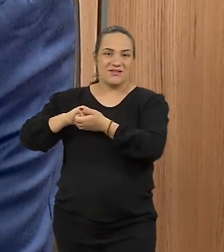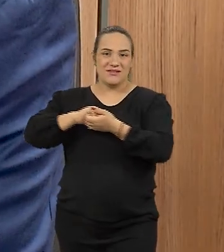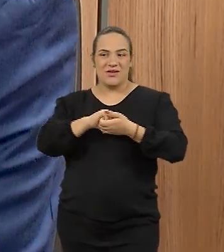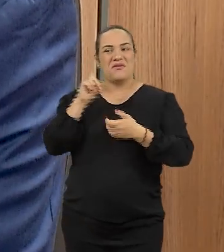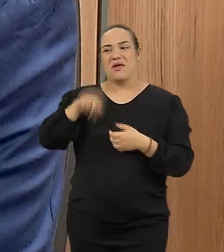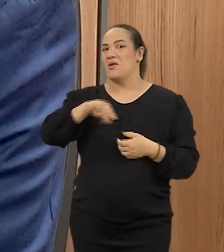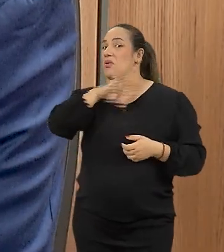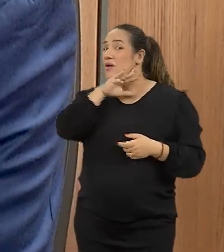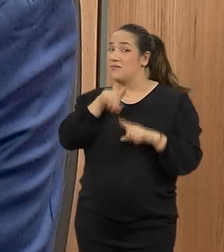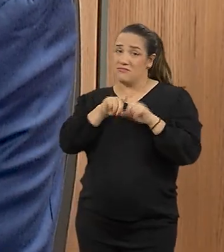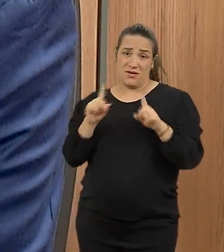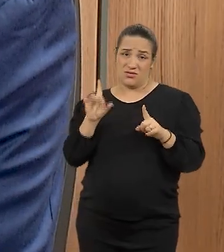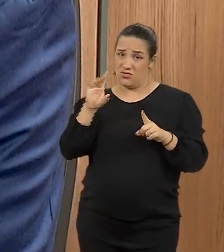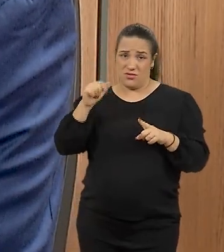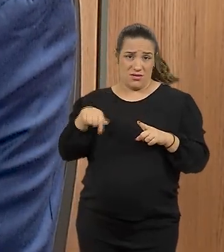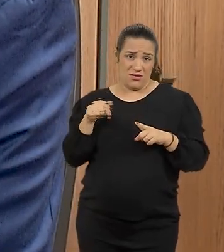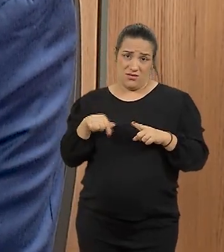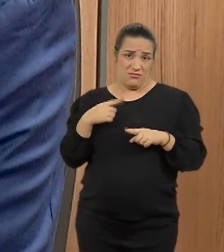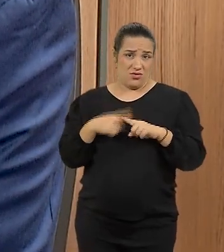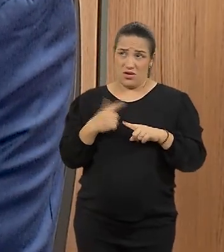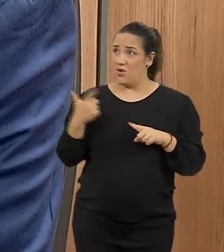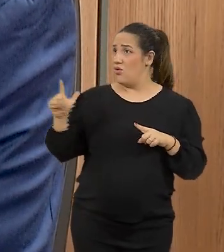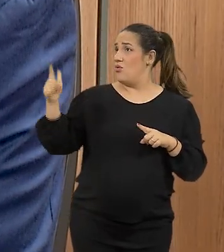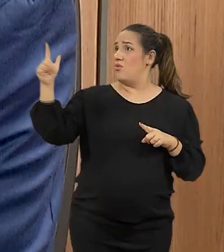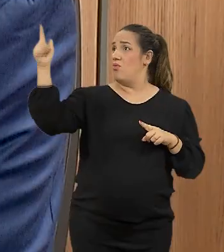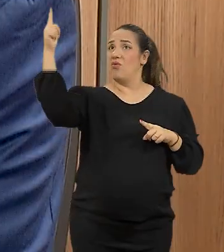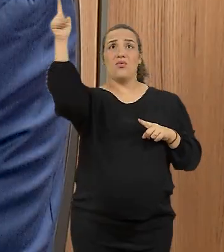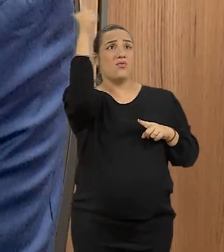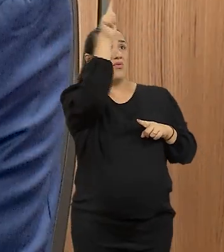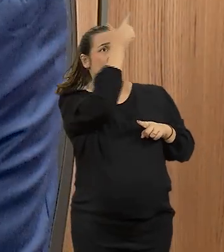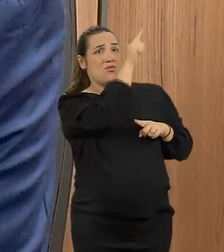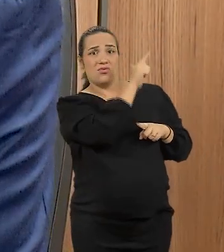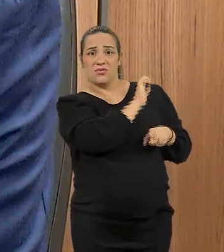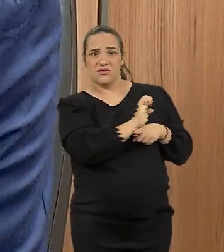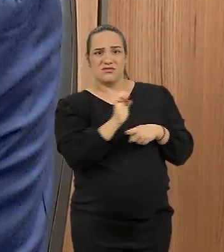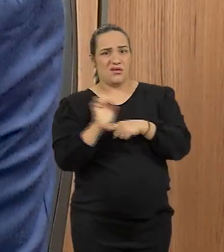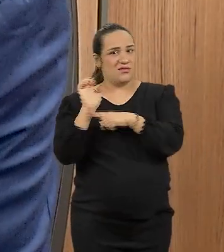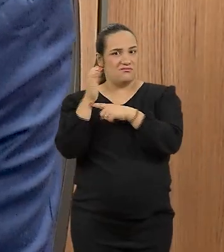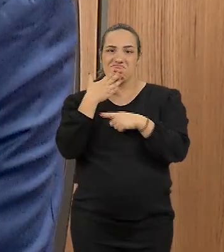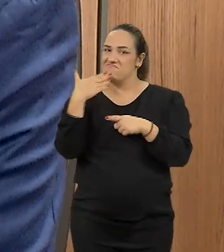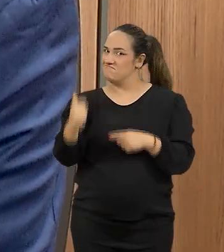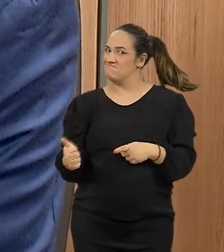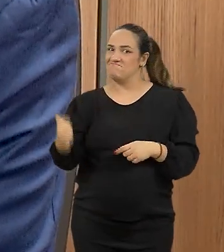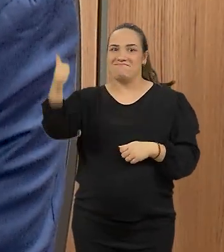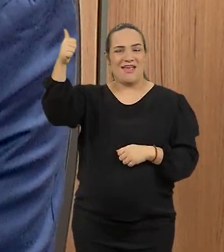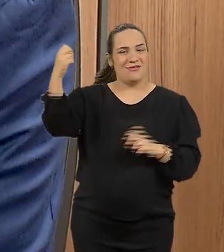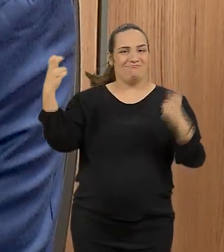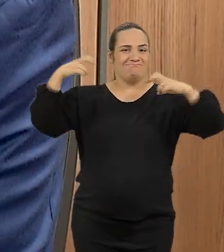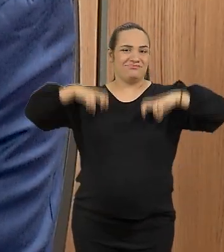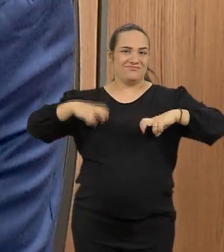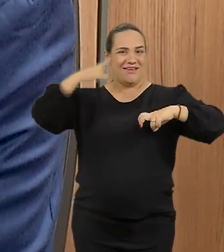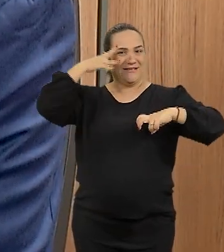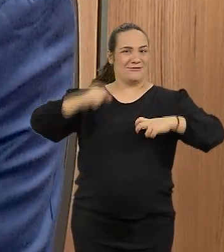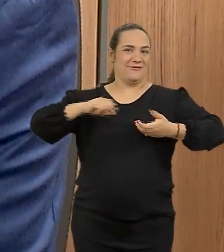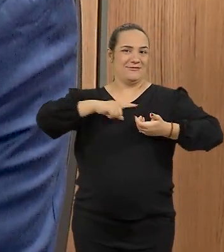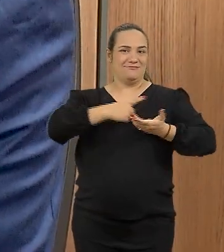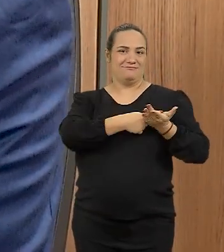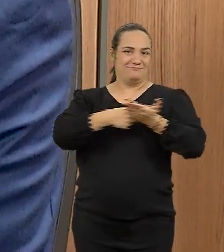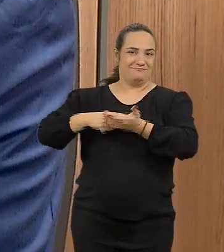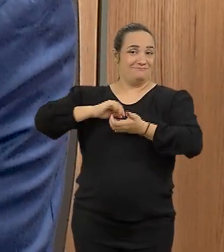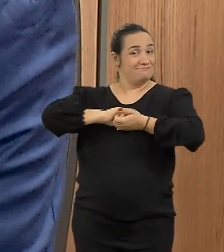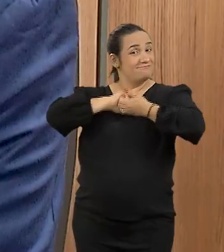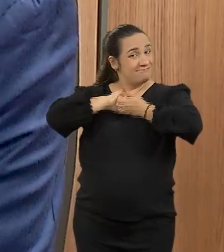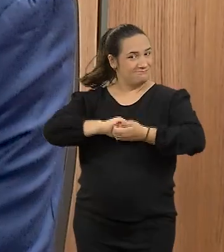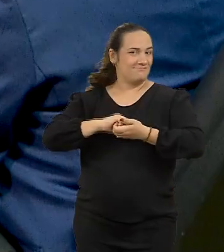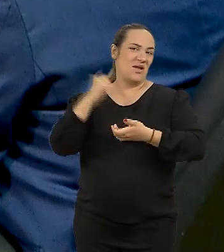né? Mas é só o nosso Estado que está atrasado nesse ponto. Em outros estados há uma experiência muito melhor, e com